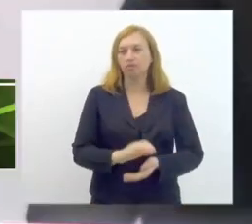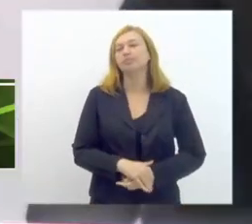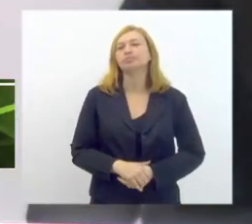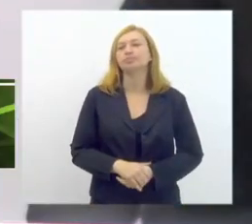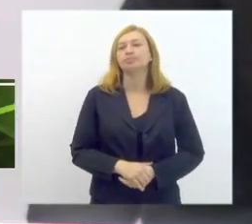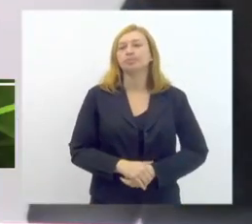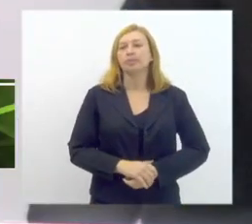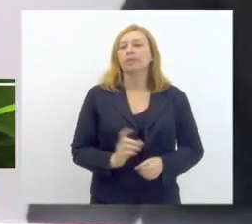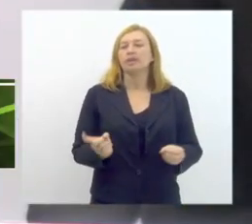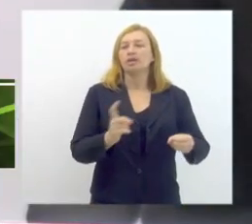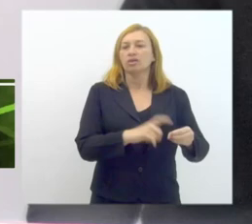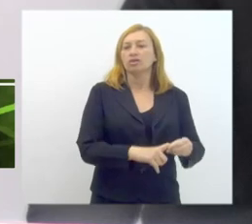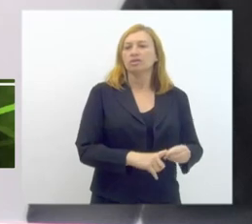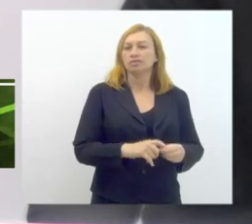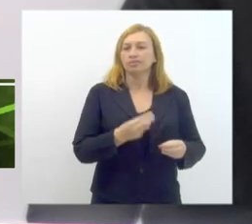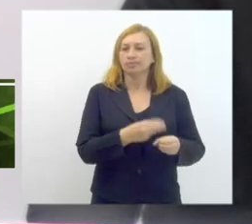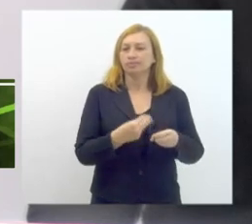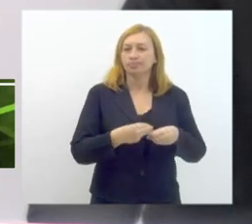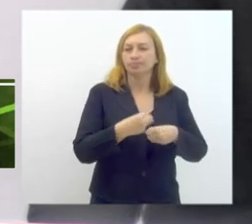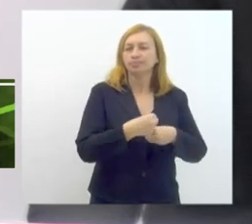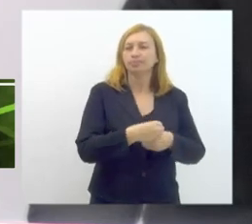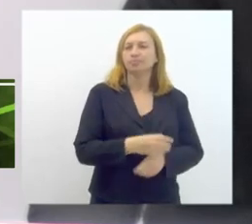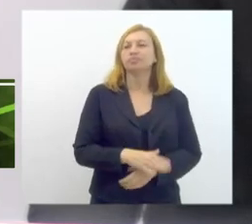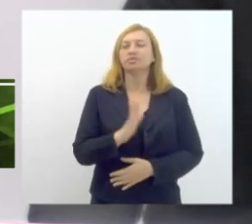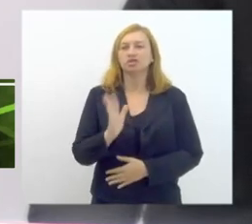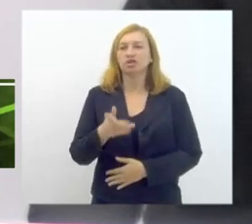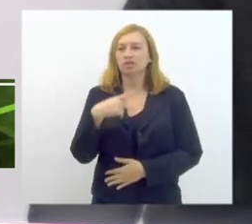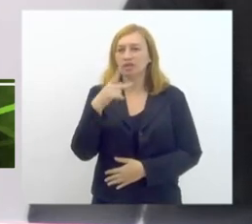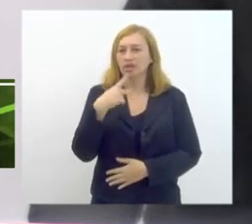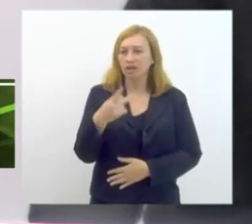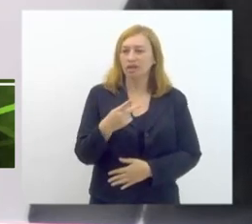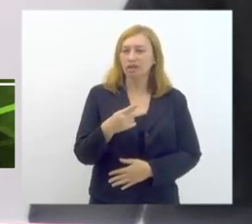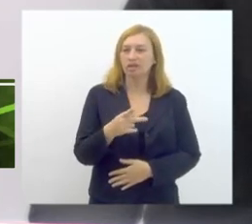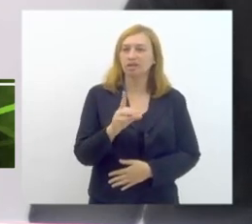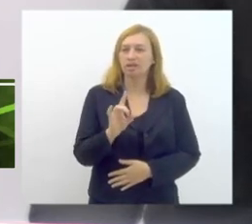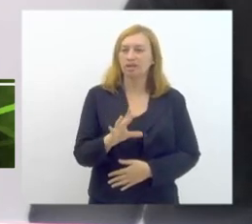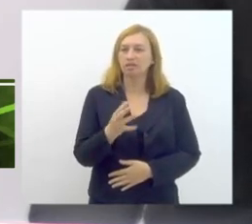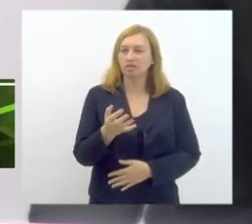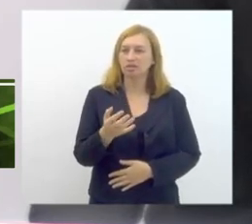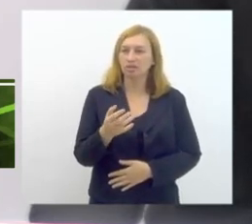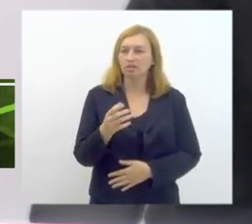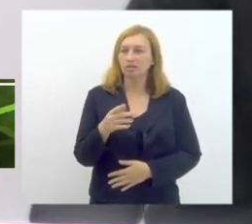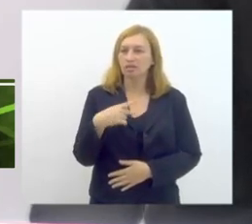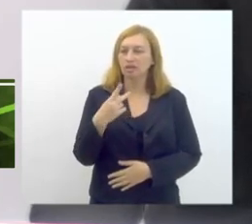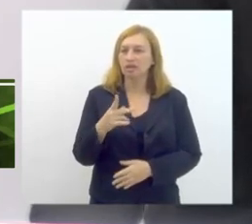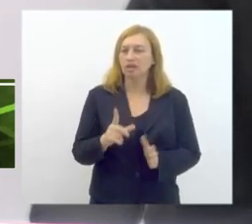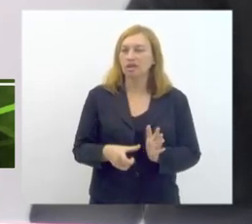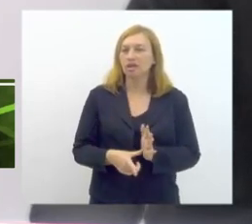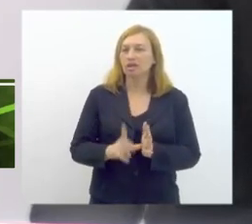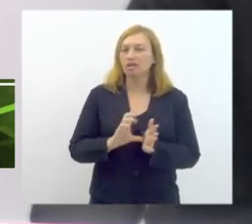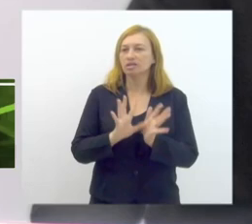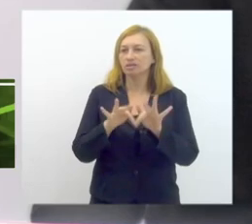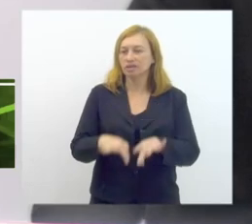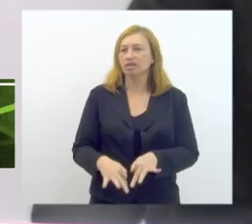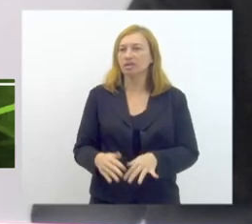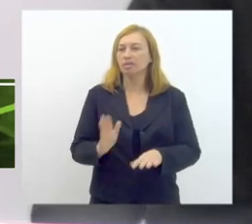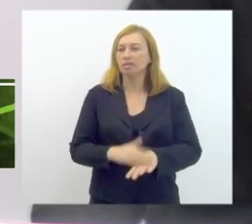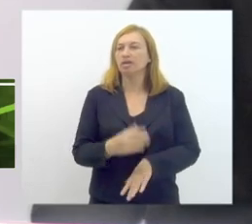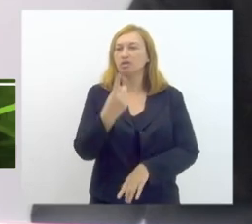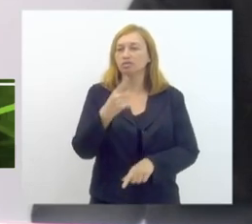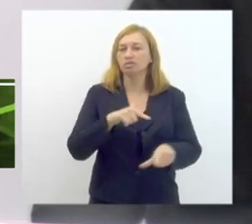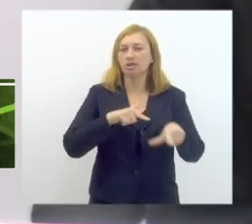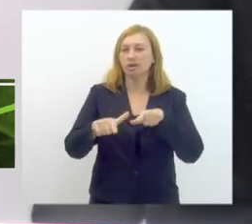nos consórcios intermunicipais. Eu já falei, quero só citar mais, antes de encerrar, citar mais um trabalho da